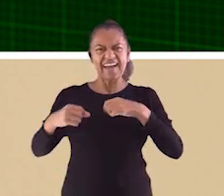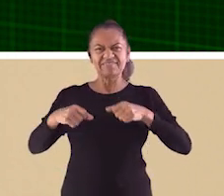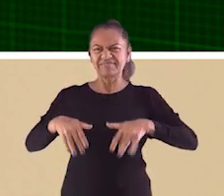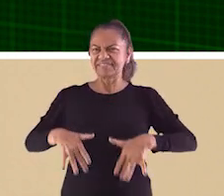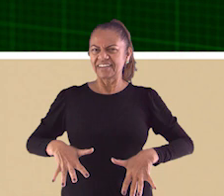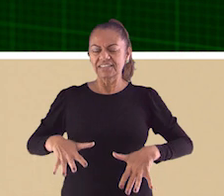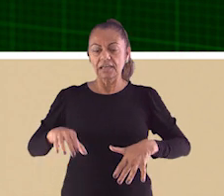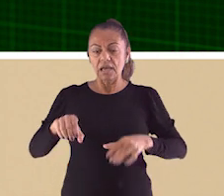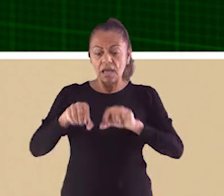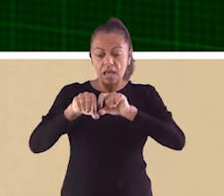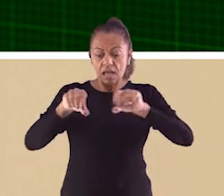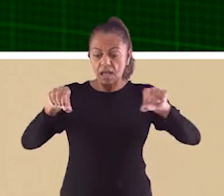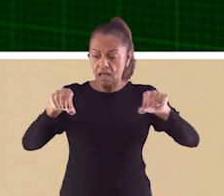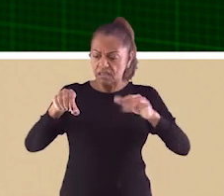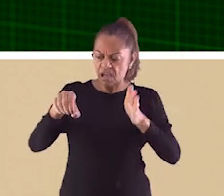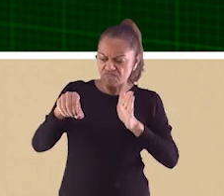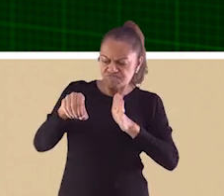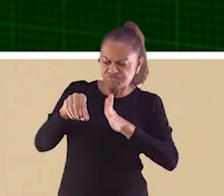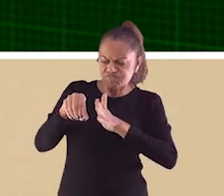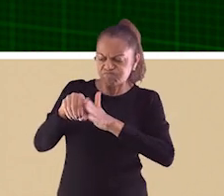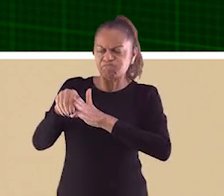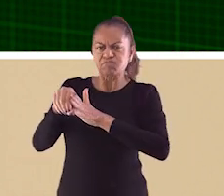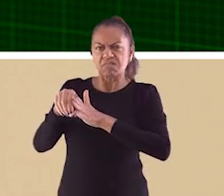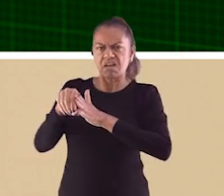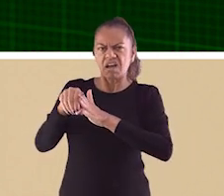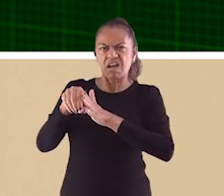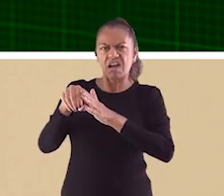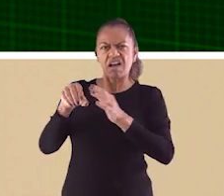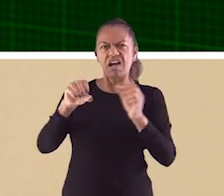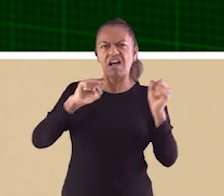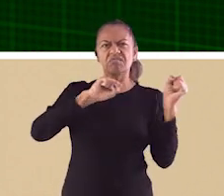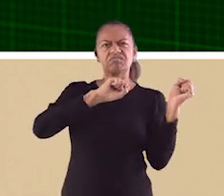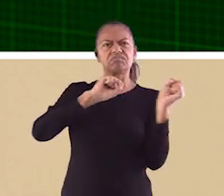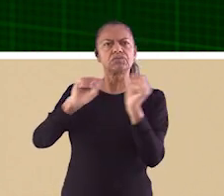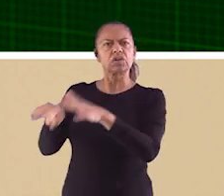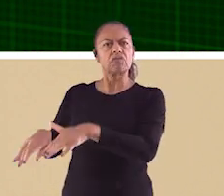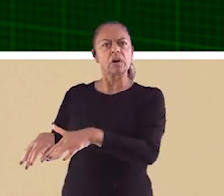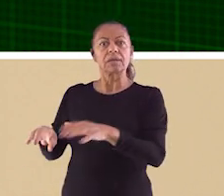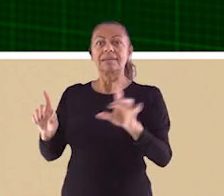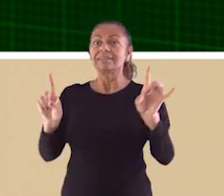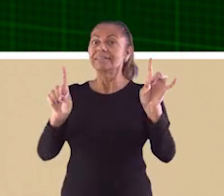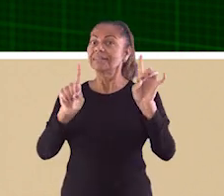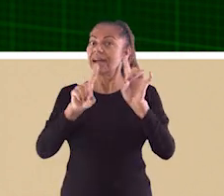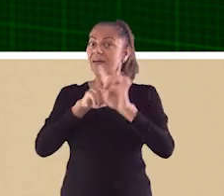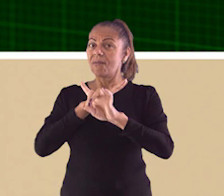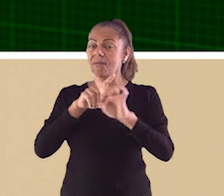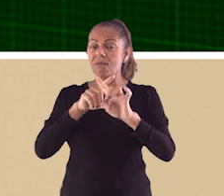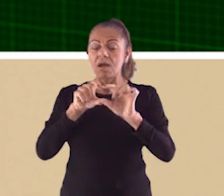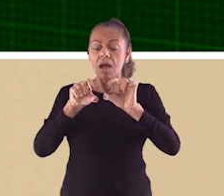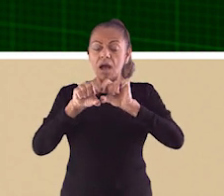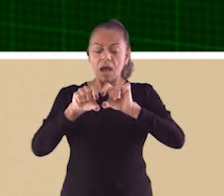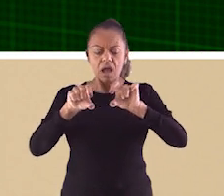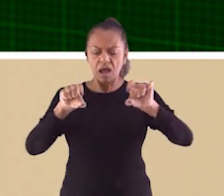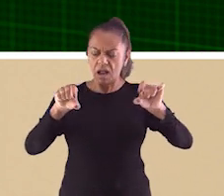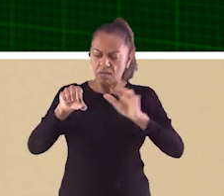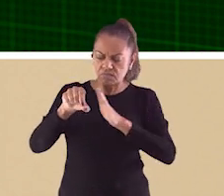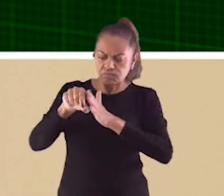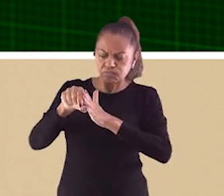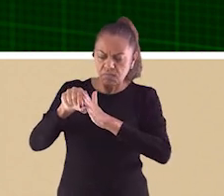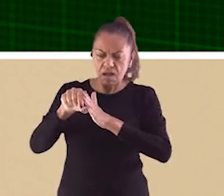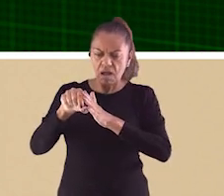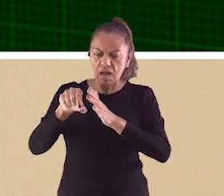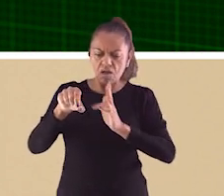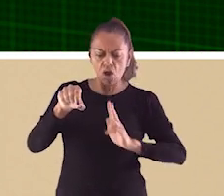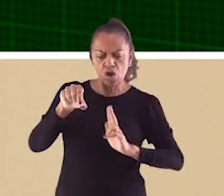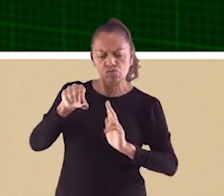é a nossa artéria. Acontece alguma coisa e esse cano ficou entupido no meio. Ao invés de jogar o cano fora,